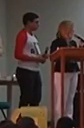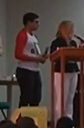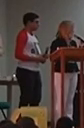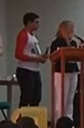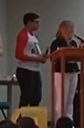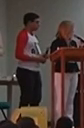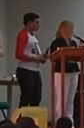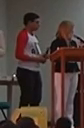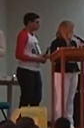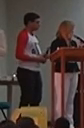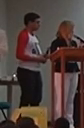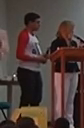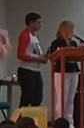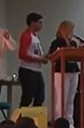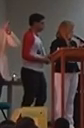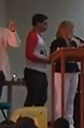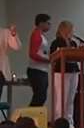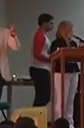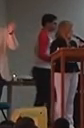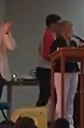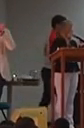Pesquisa e inovação é o tema.